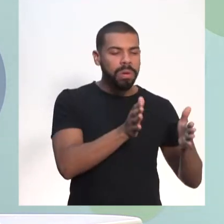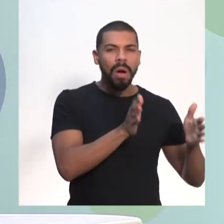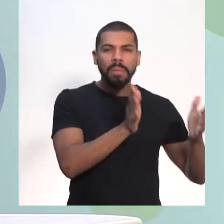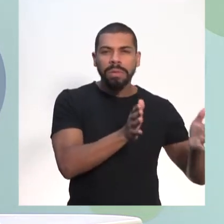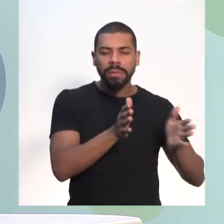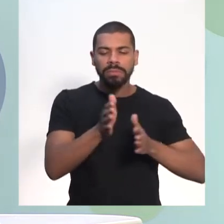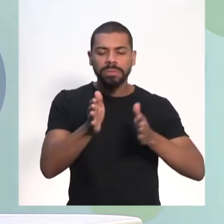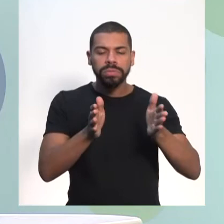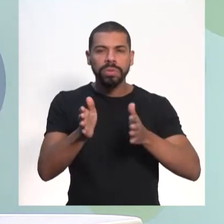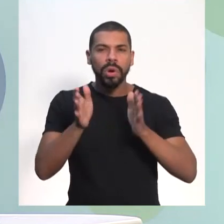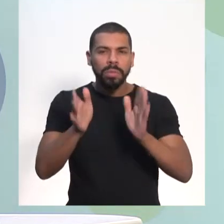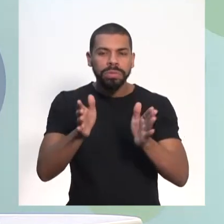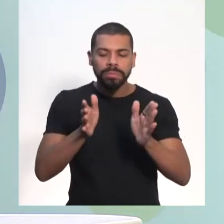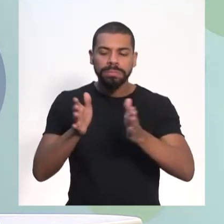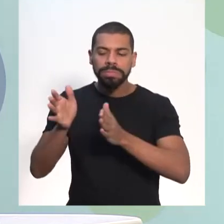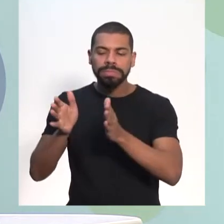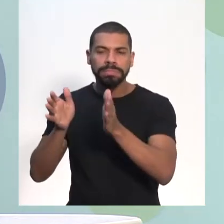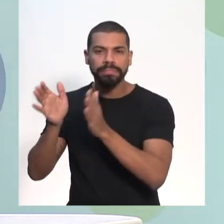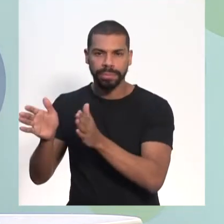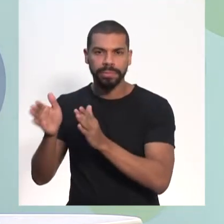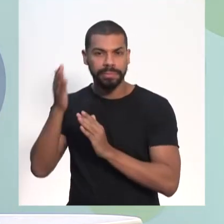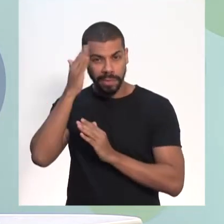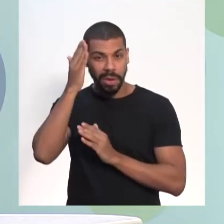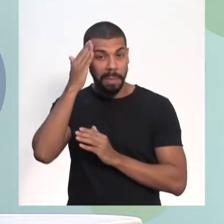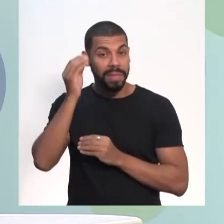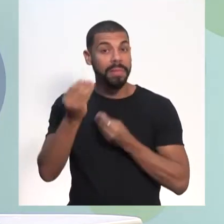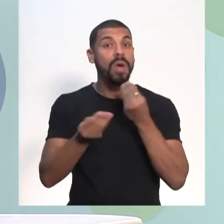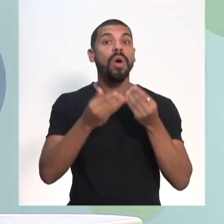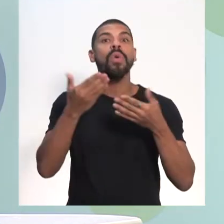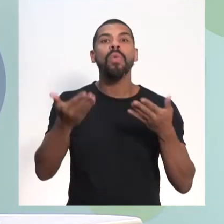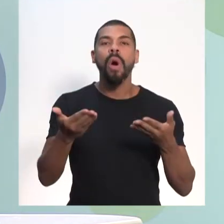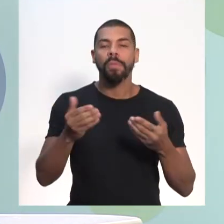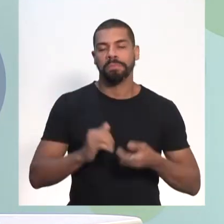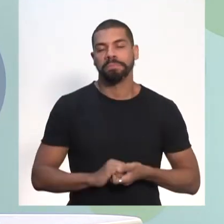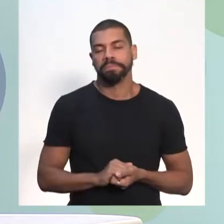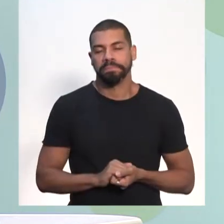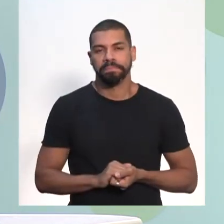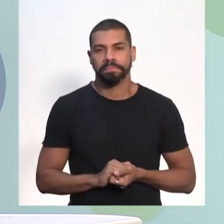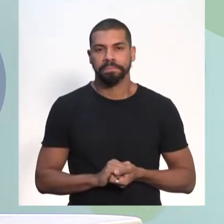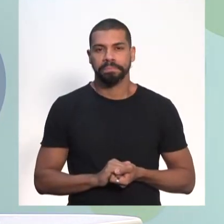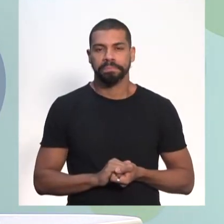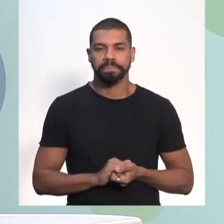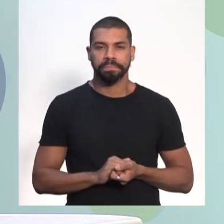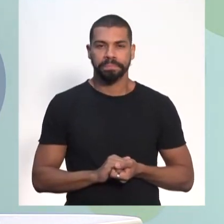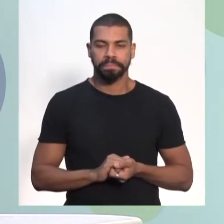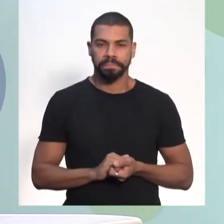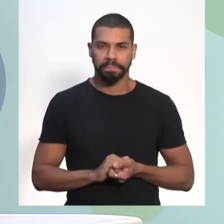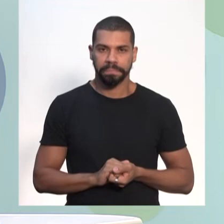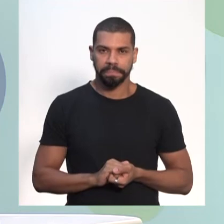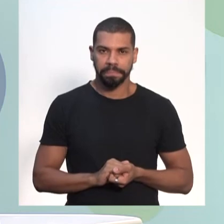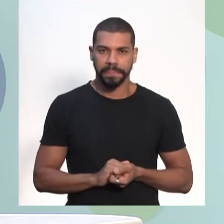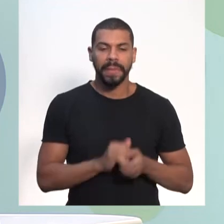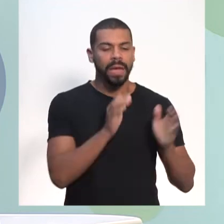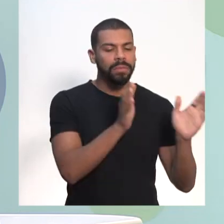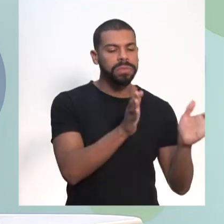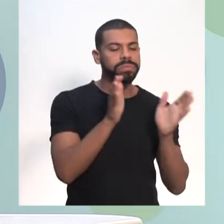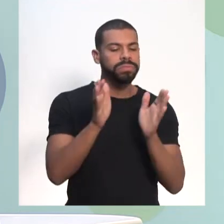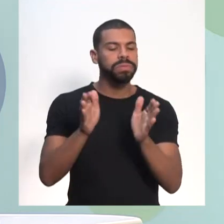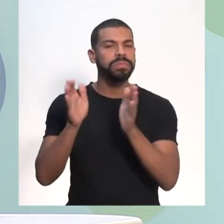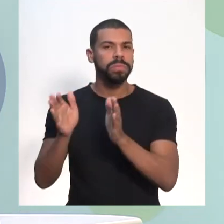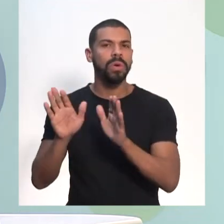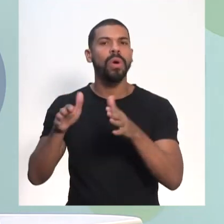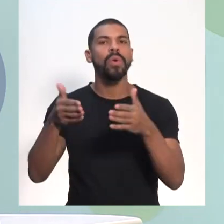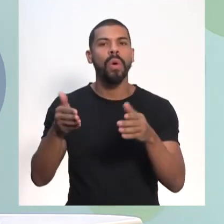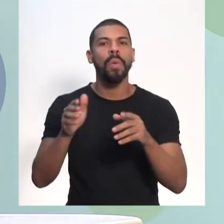exatamente o momento que a DE vai ter a fala dela, o momento que vocês têm a fala de vocês aí, e o momento que a EFAP vai ter a fala aqui pelo